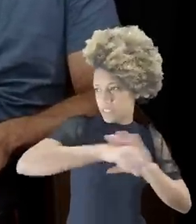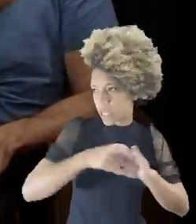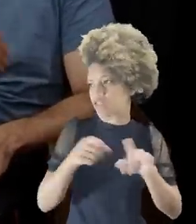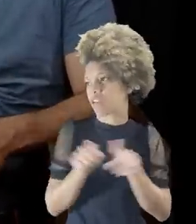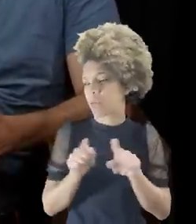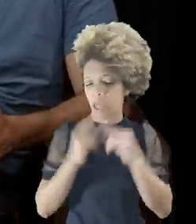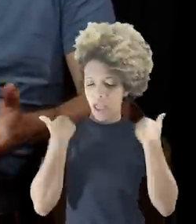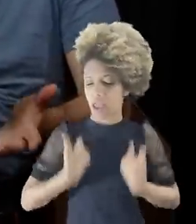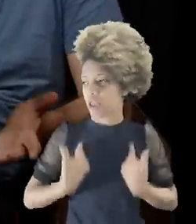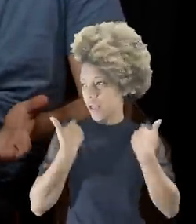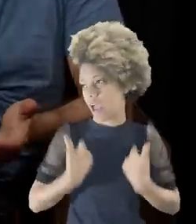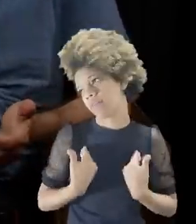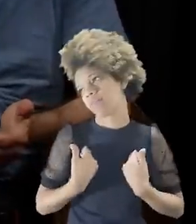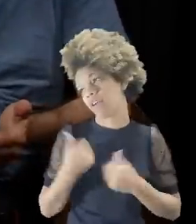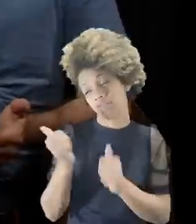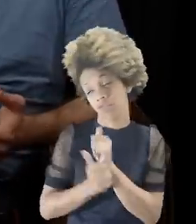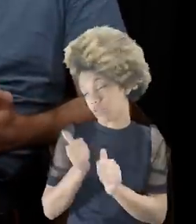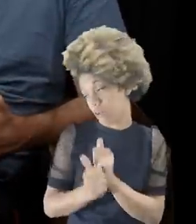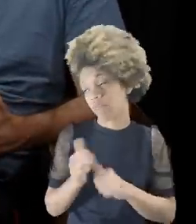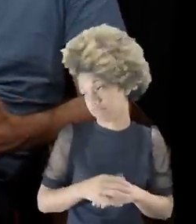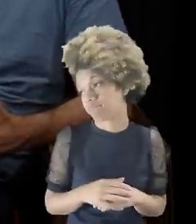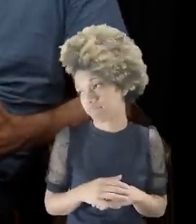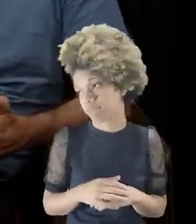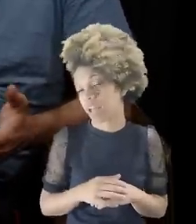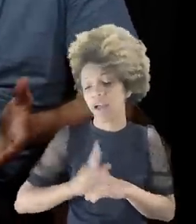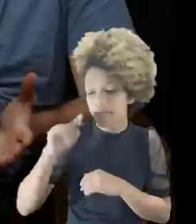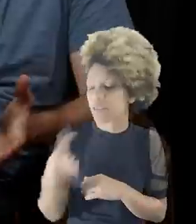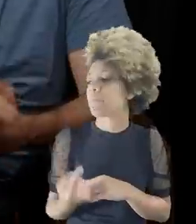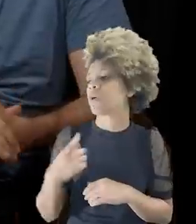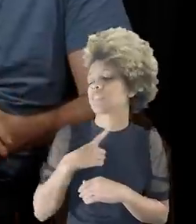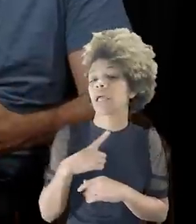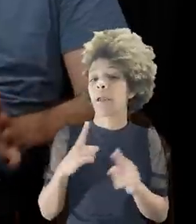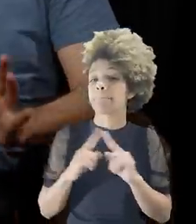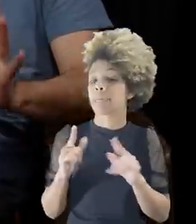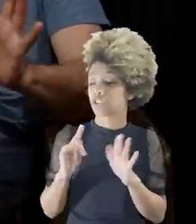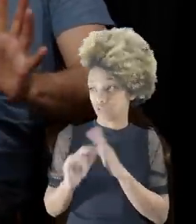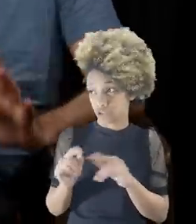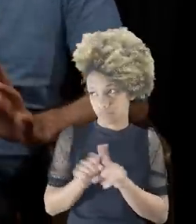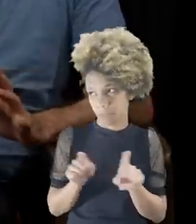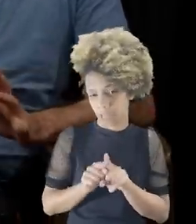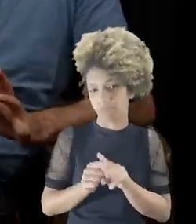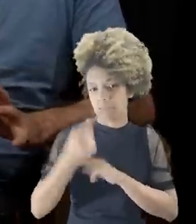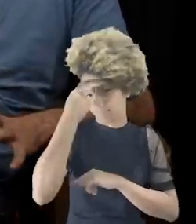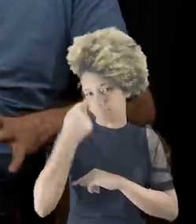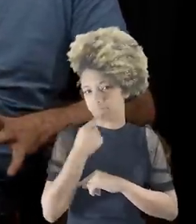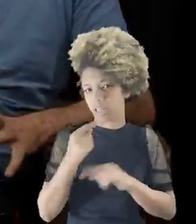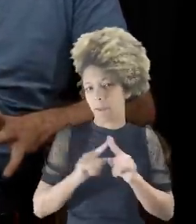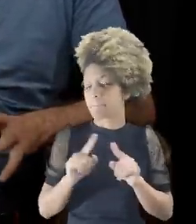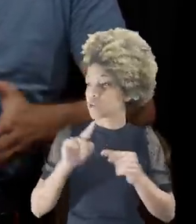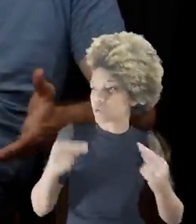mais regata isso para o cara que vai jogar né é depois você tem eu fugi um pouco do estereótipo